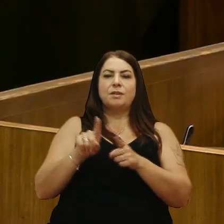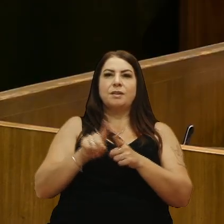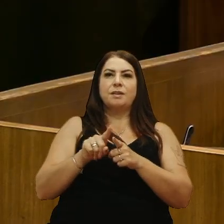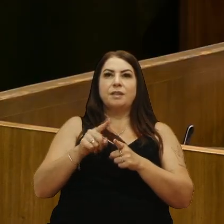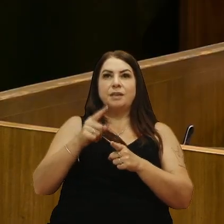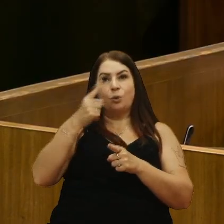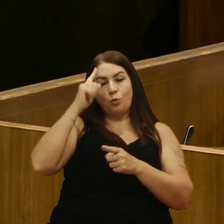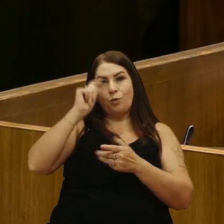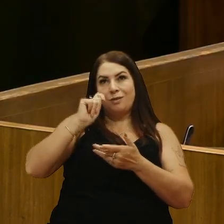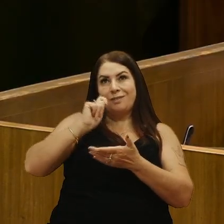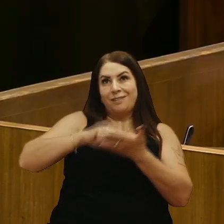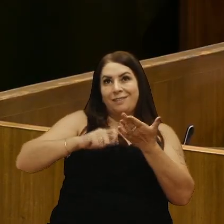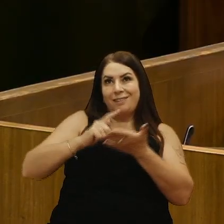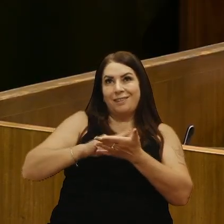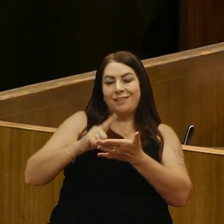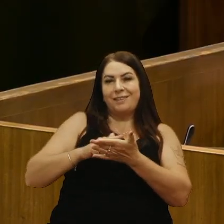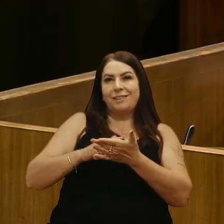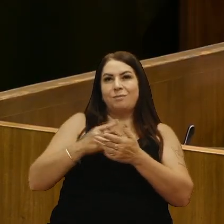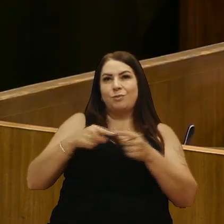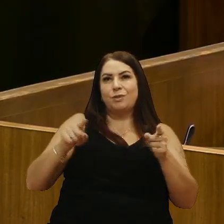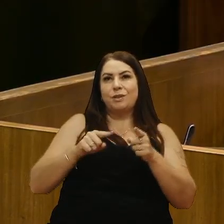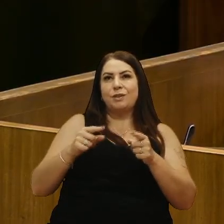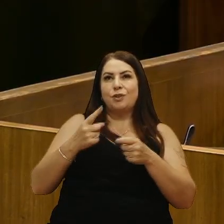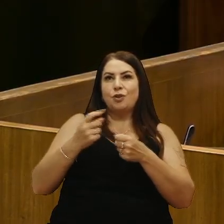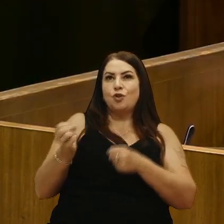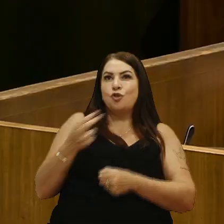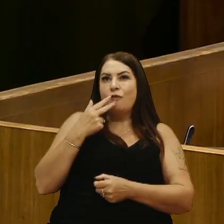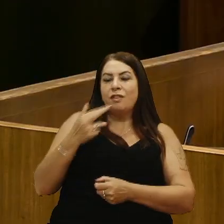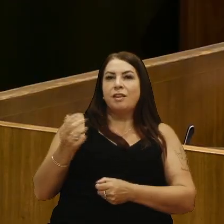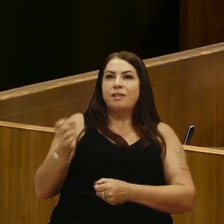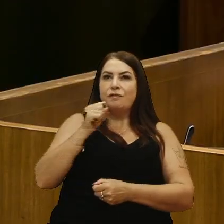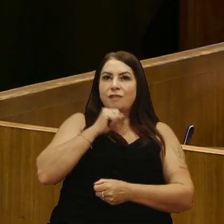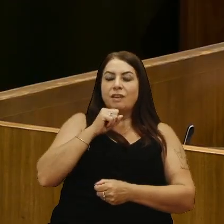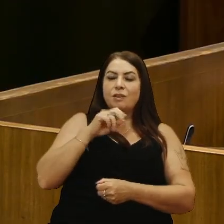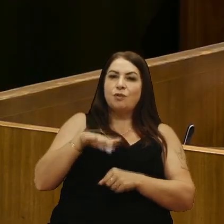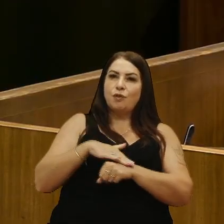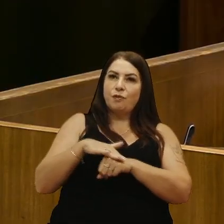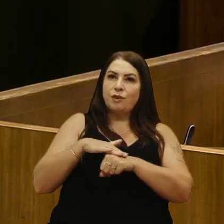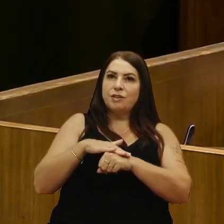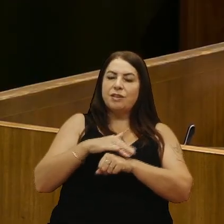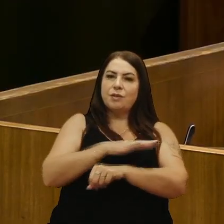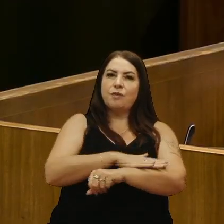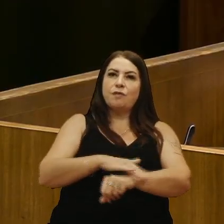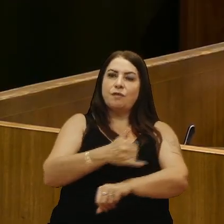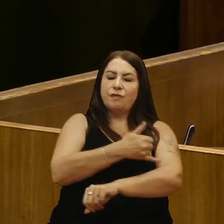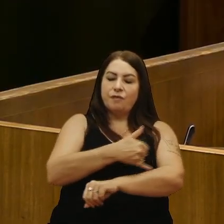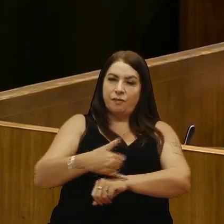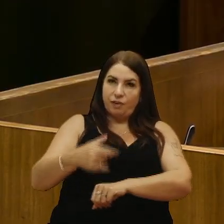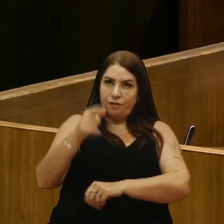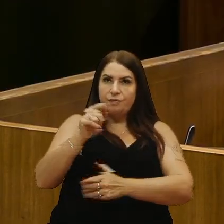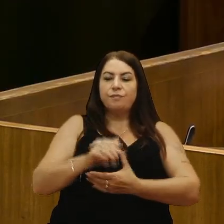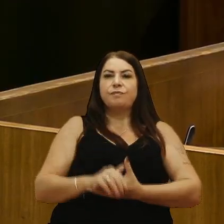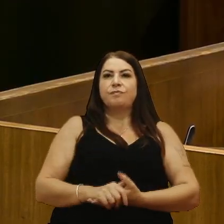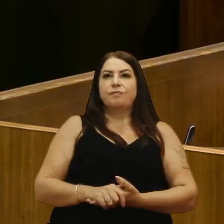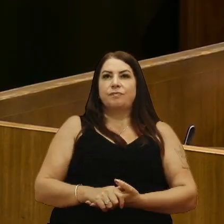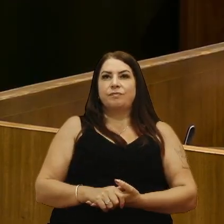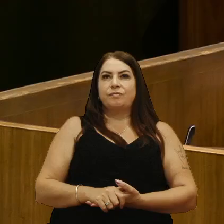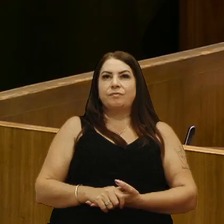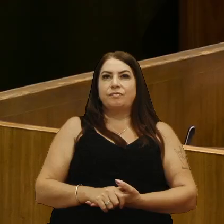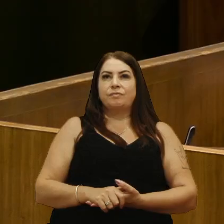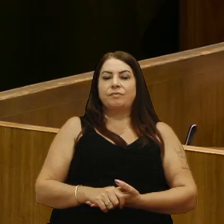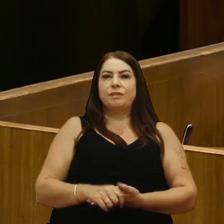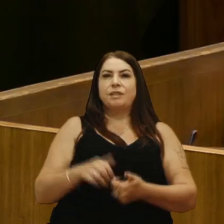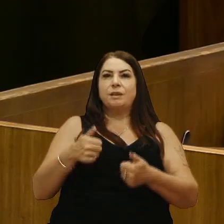Velha. Mas hoje ele veio conversar conosco sobre asfalto lá, naquele